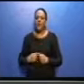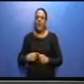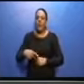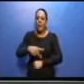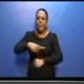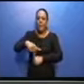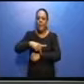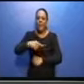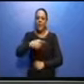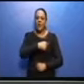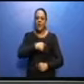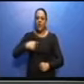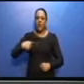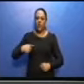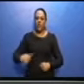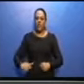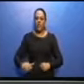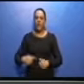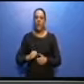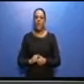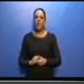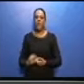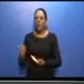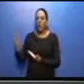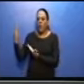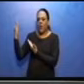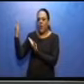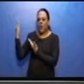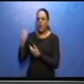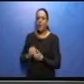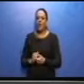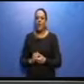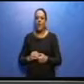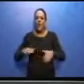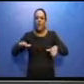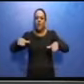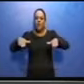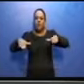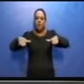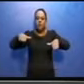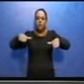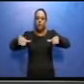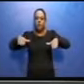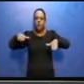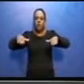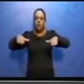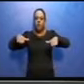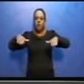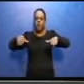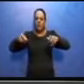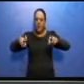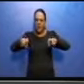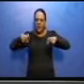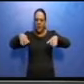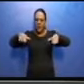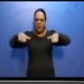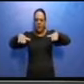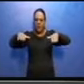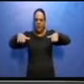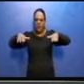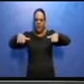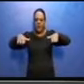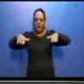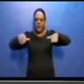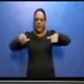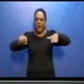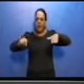estão praticamente, né, quase na mesma latitude, né, na mesma linha, a gente pode observar aqui. Então, não temos aqui uma